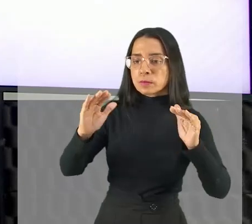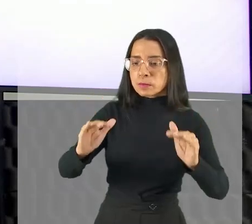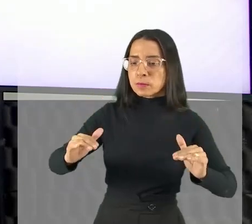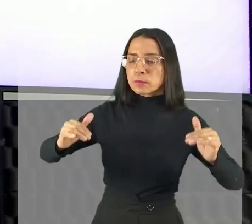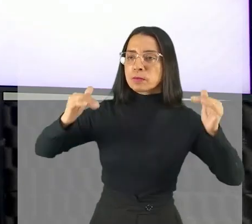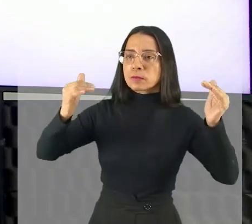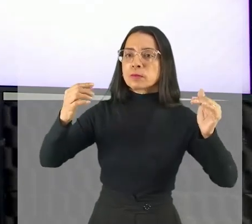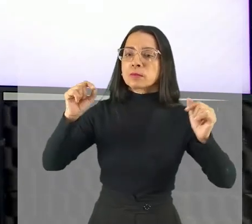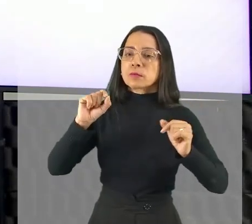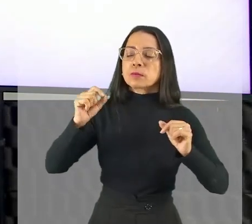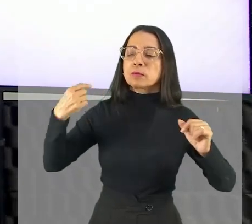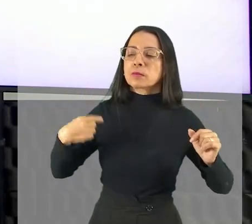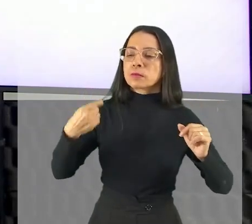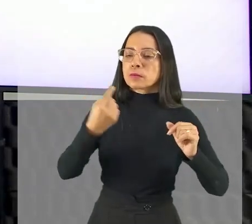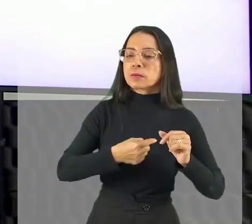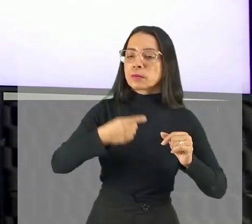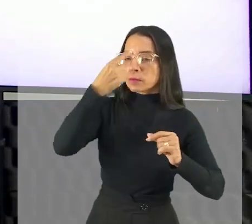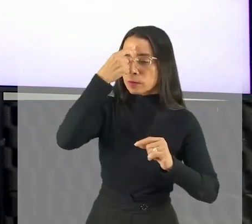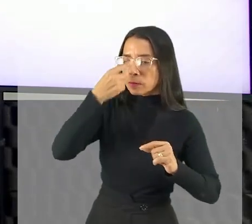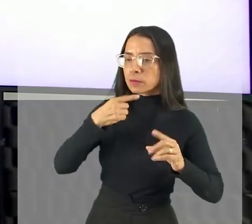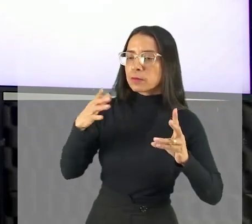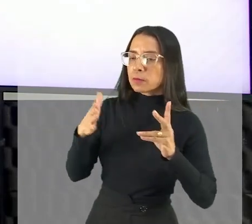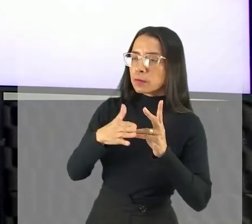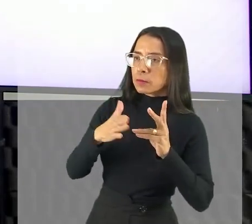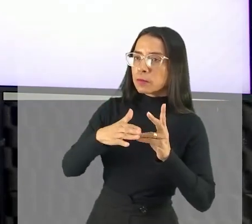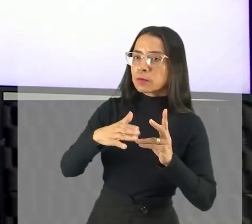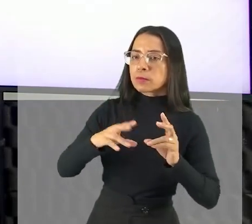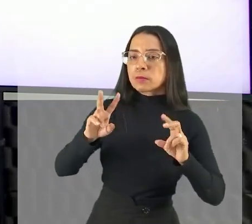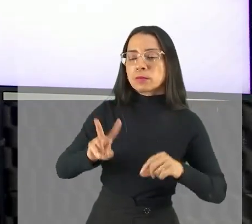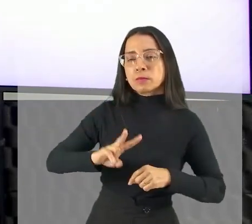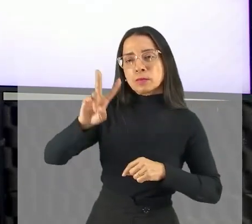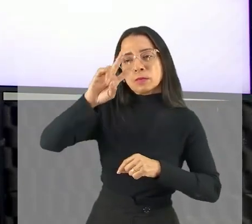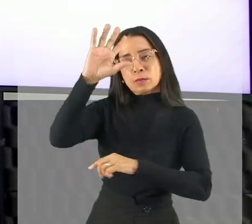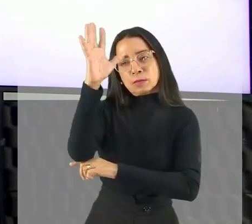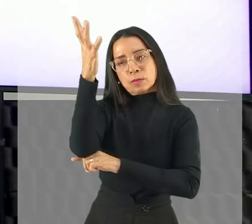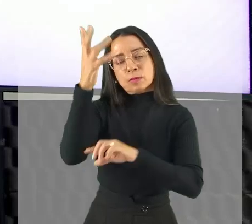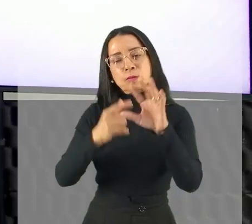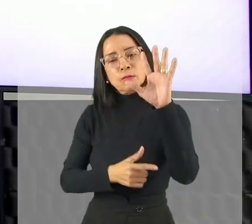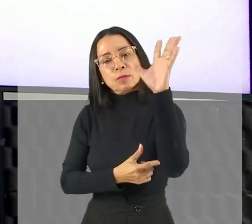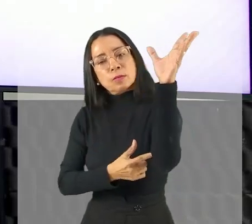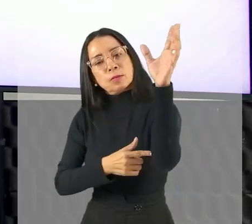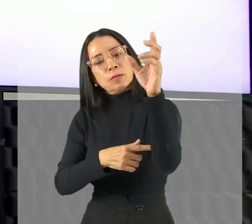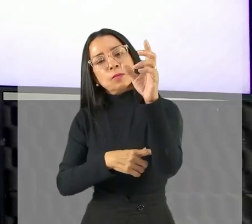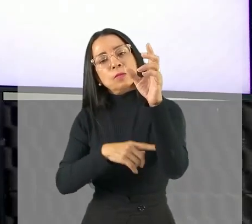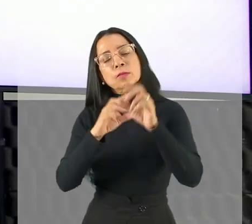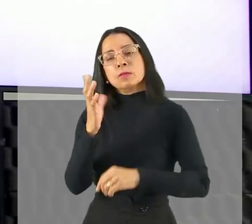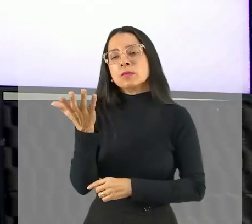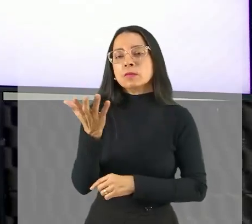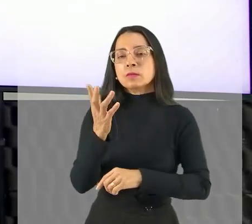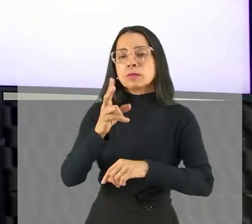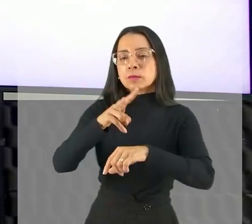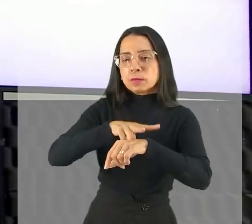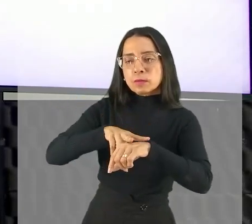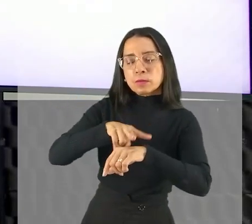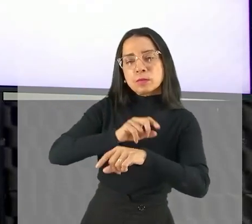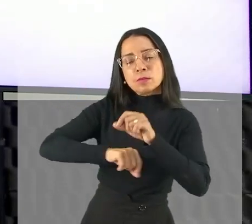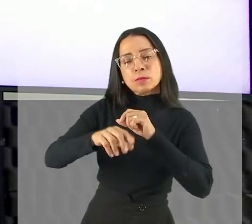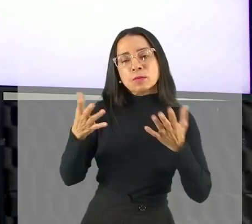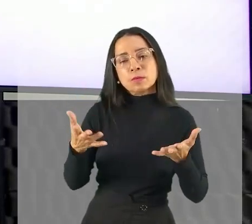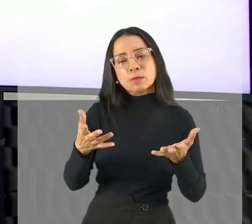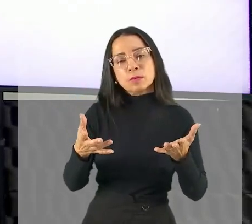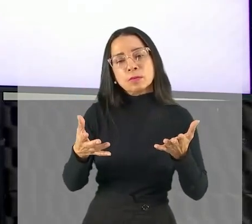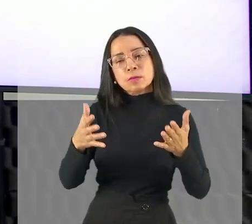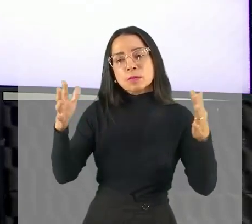a figura do índio, a valorização da natureza, do verde, para exaltar a nossa cultura, atrelando isso,